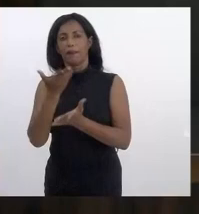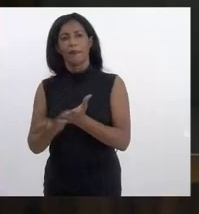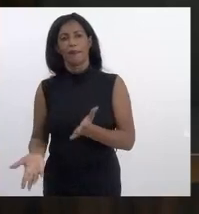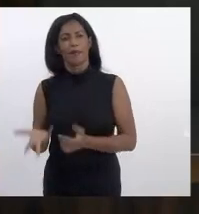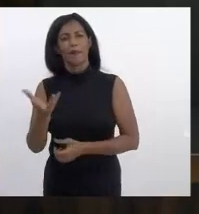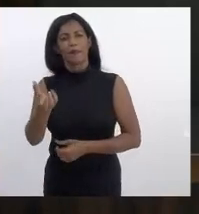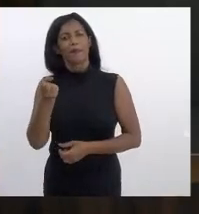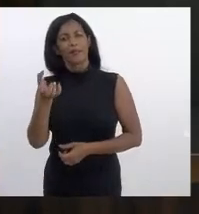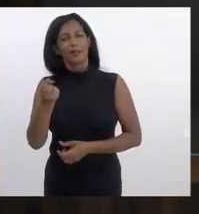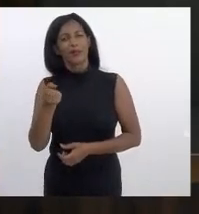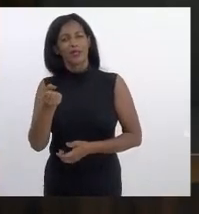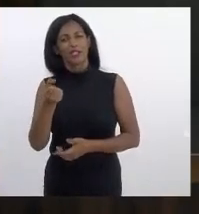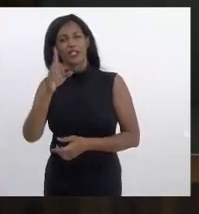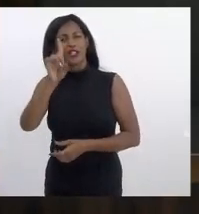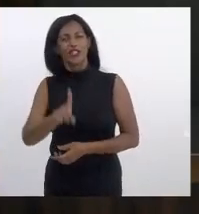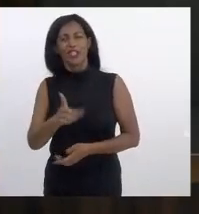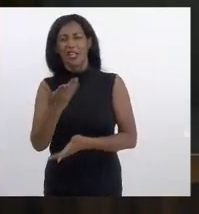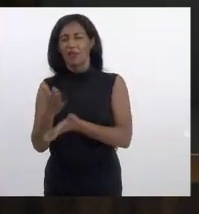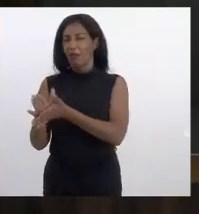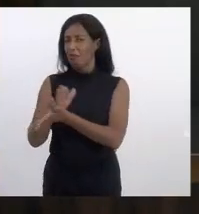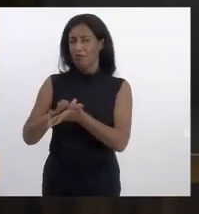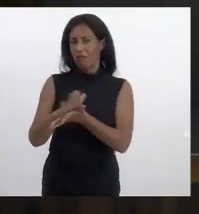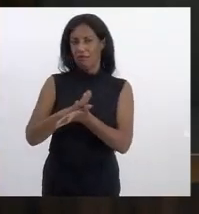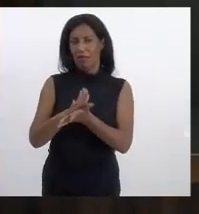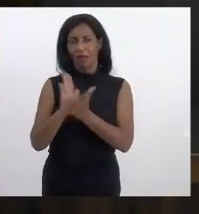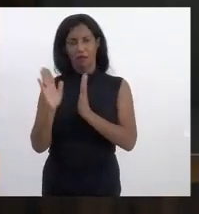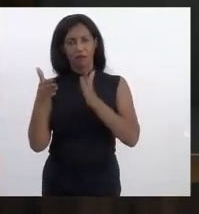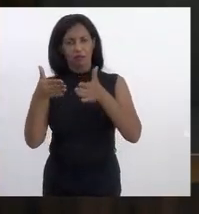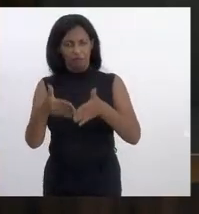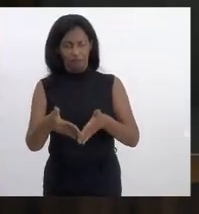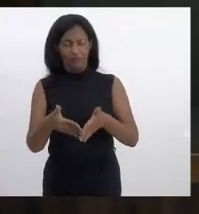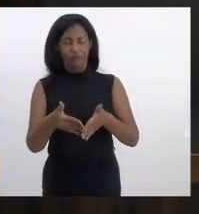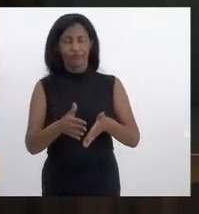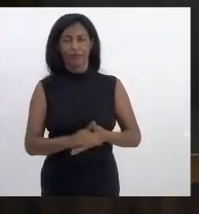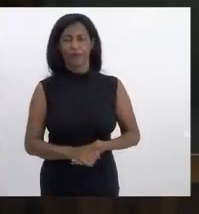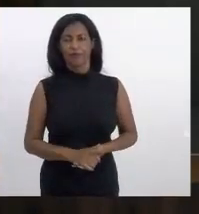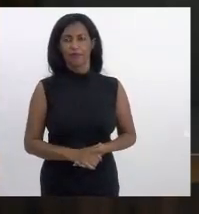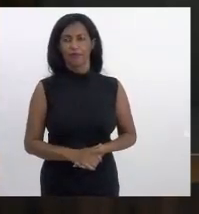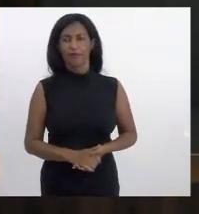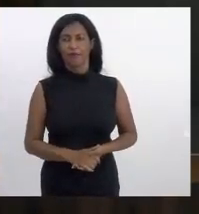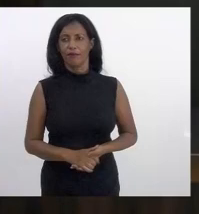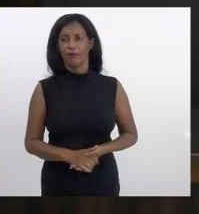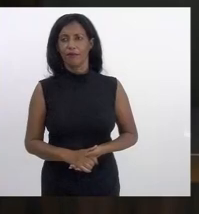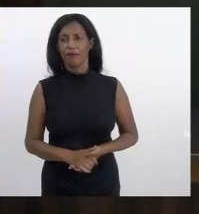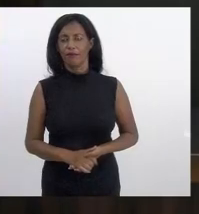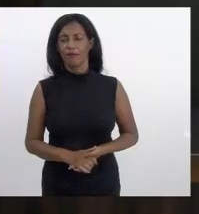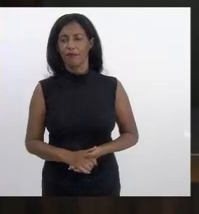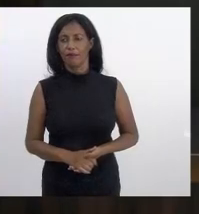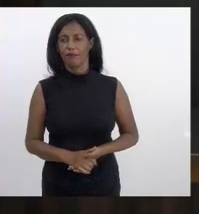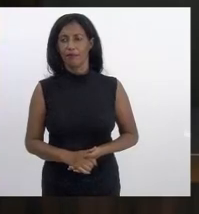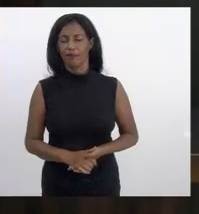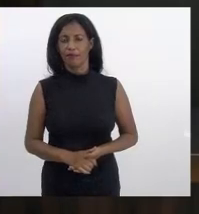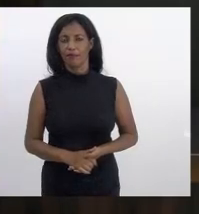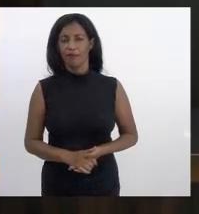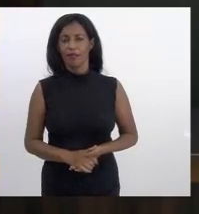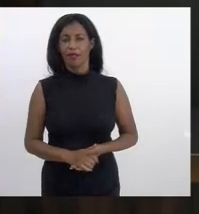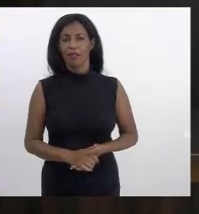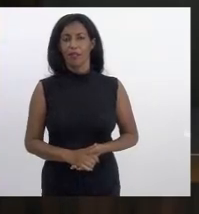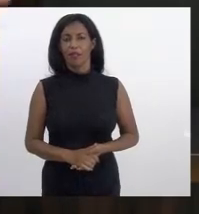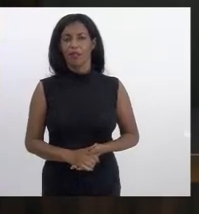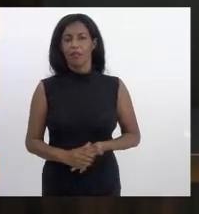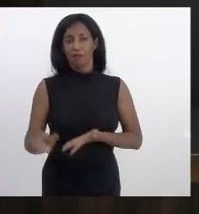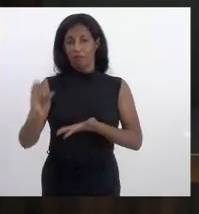perder pensionista não vai perder direito nós já estabelecemos essa essa questão EA gratificação